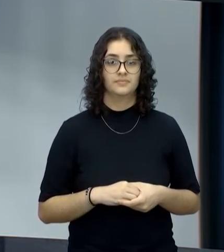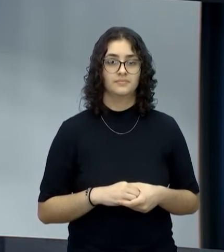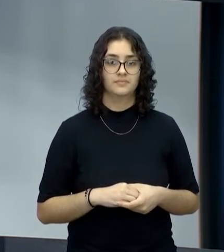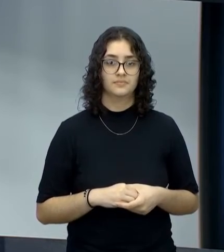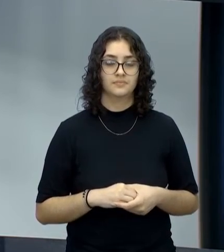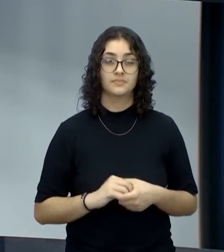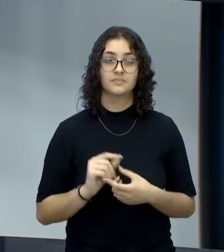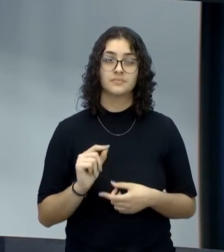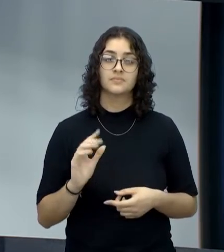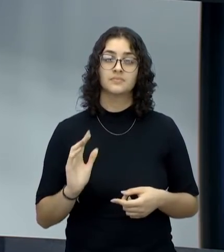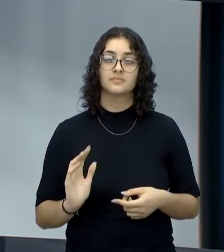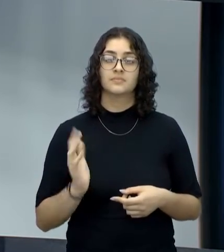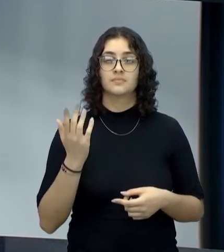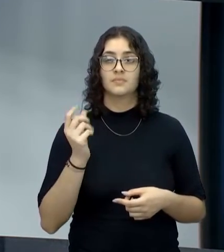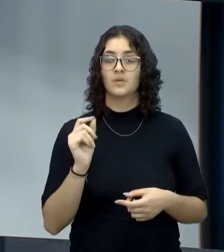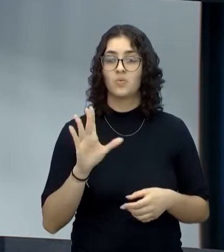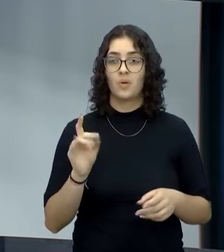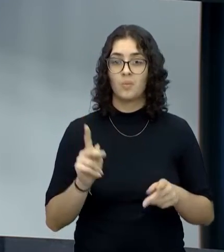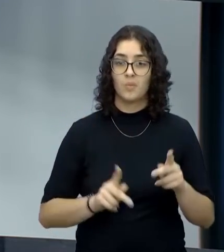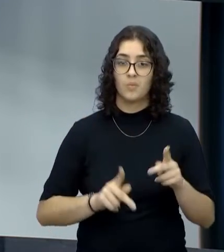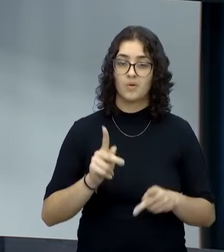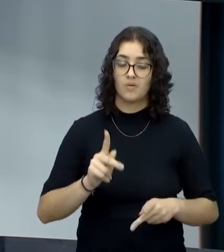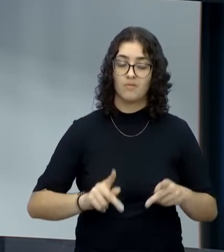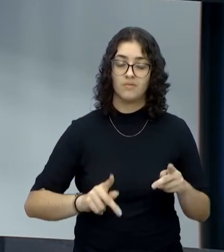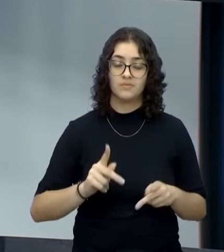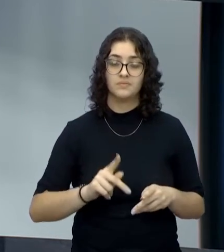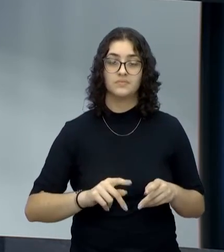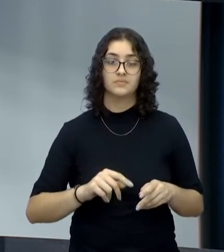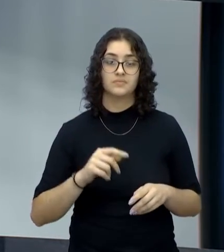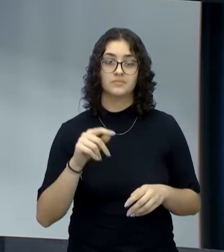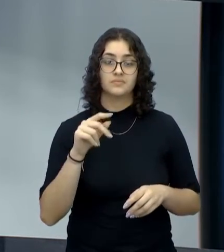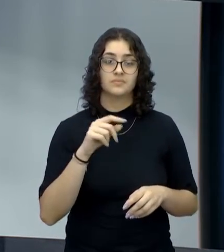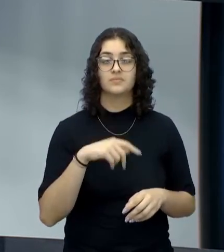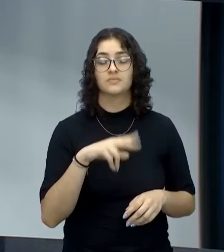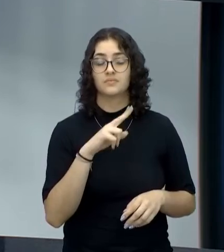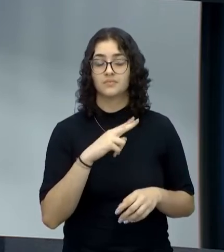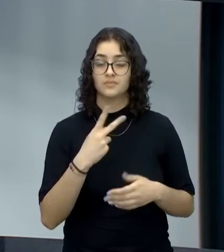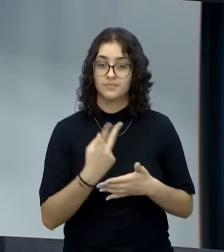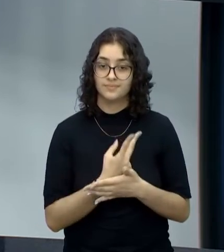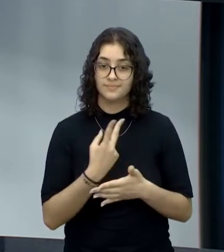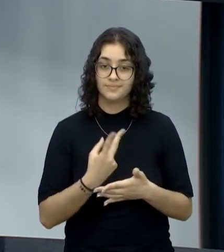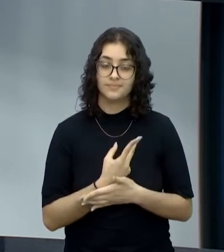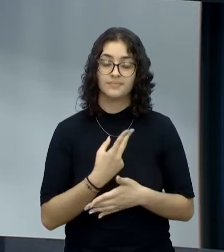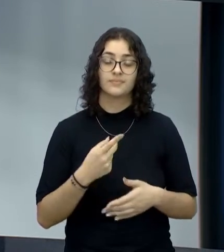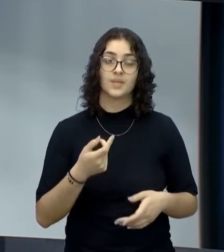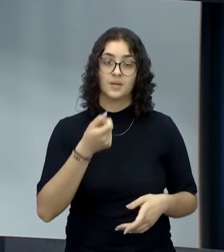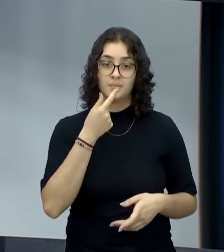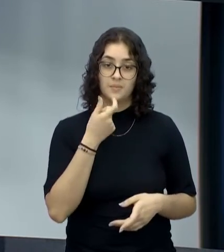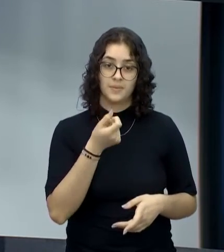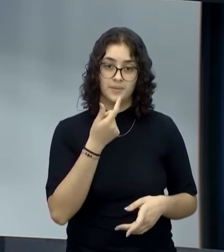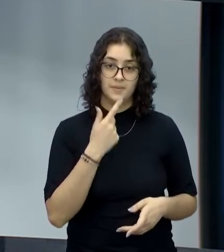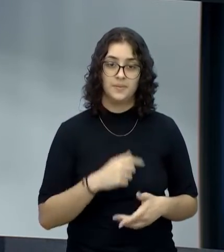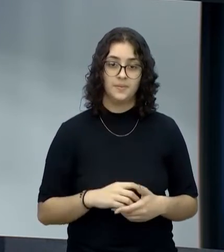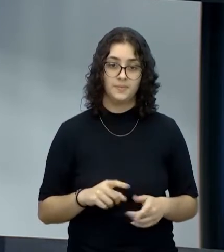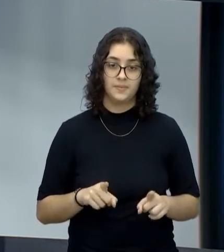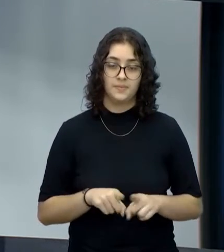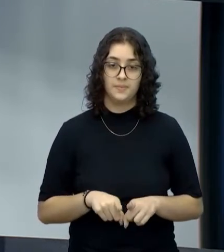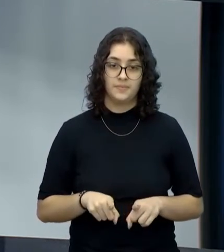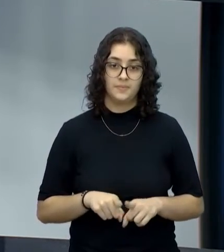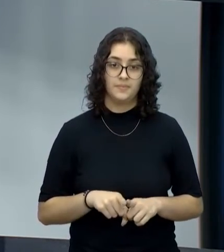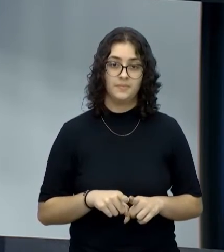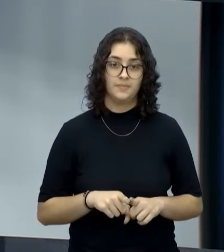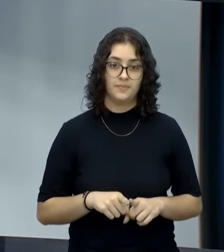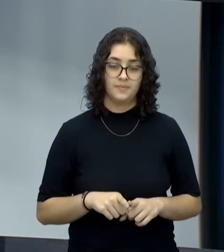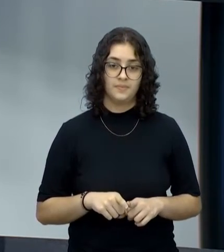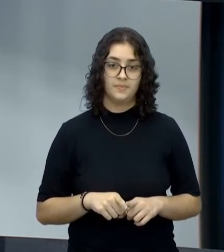Então, o que acontece? Não só a população aí consome de forma inadequada os medicamentos, como ela